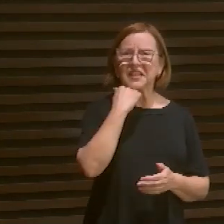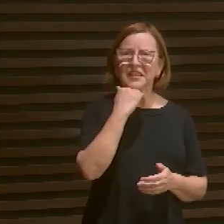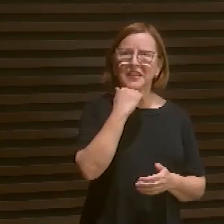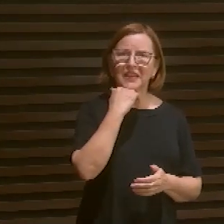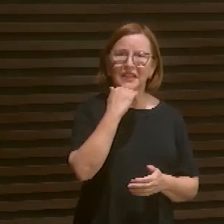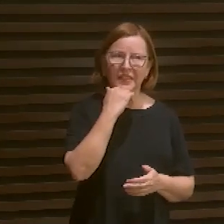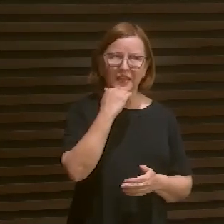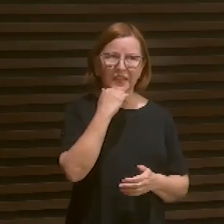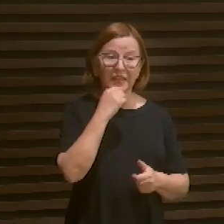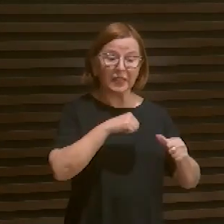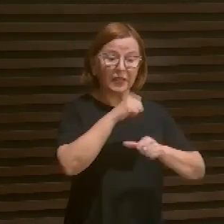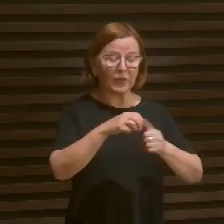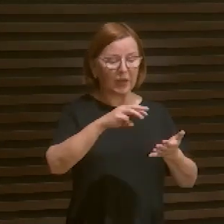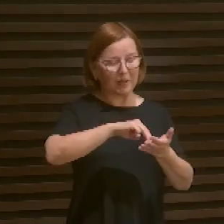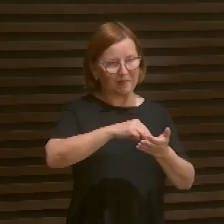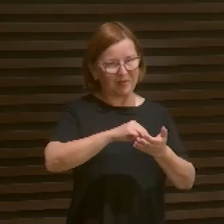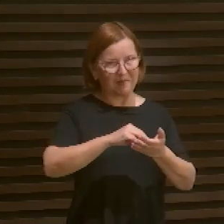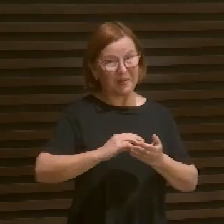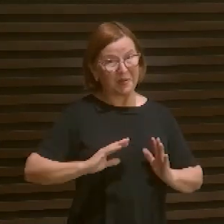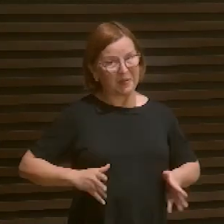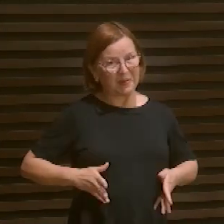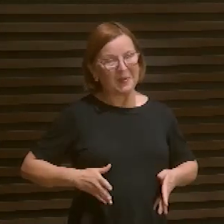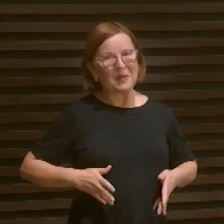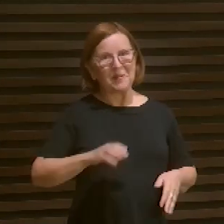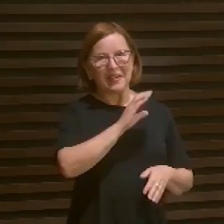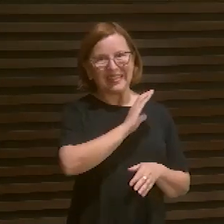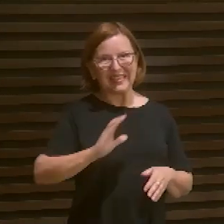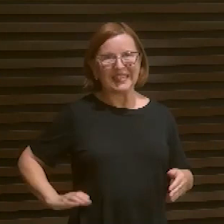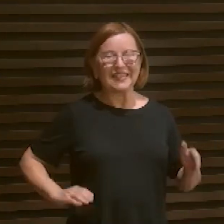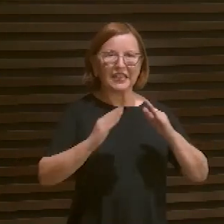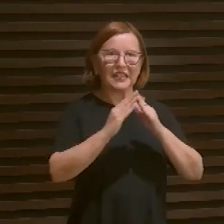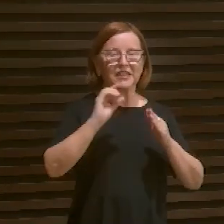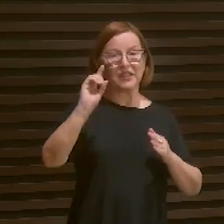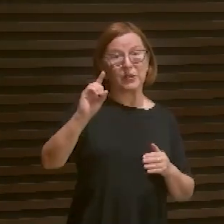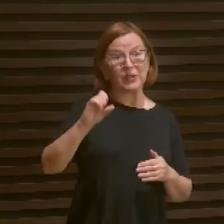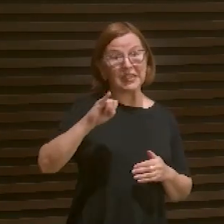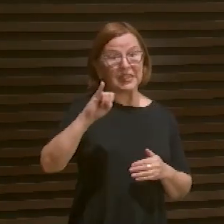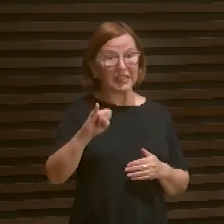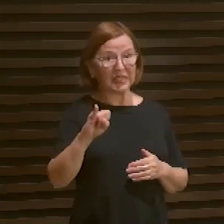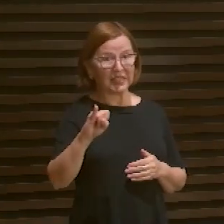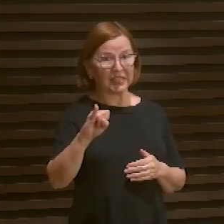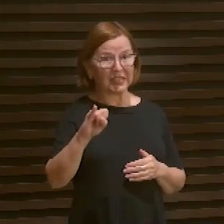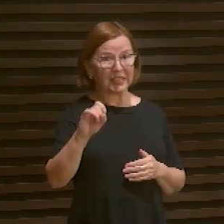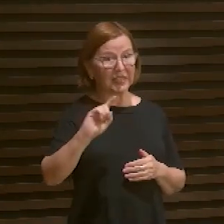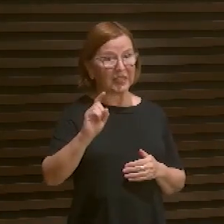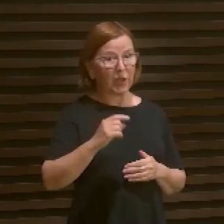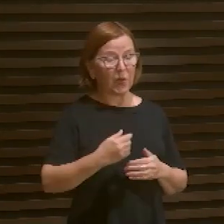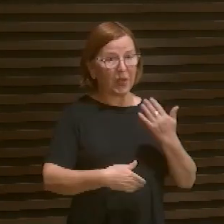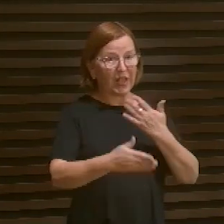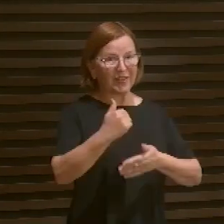torna membro do corpo de Cristo, da casa de Deus, se não for através da vocação,